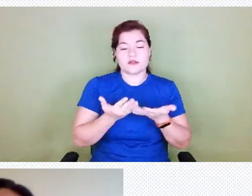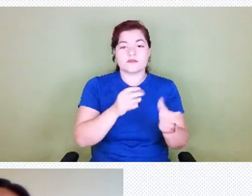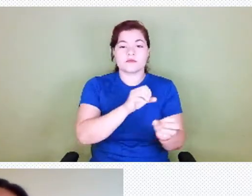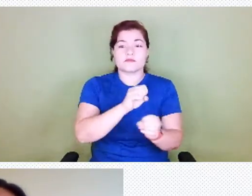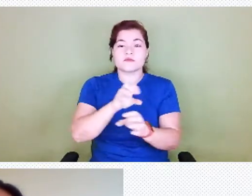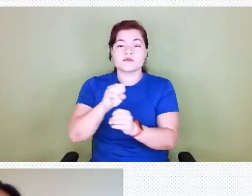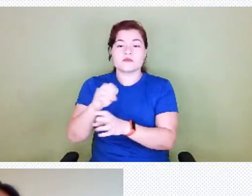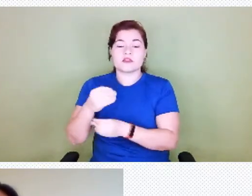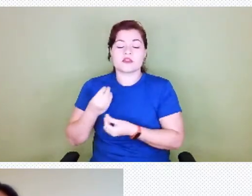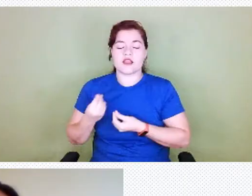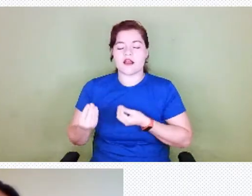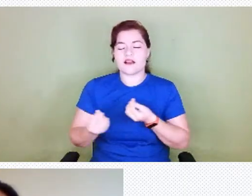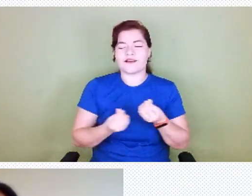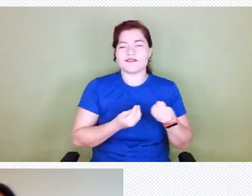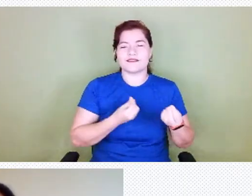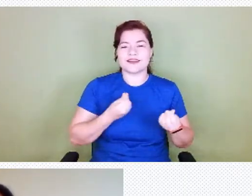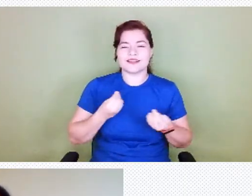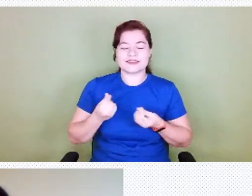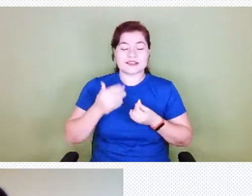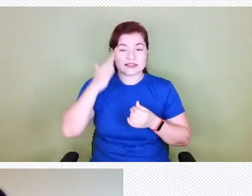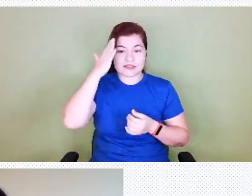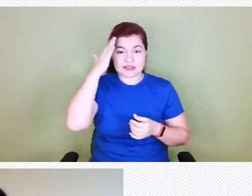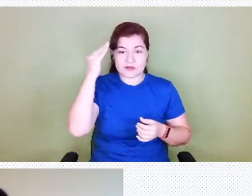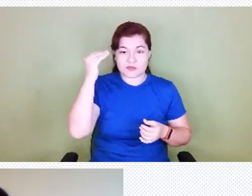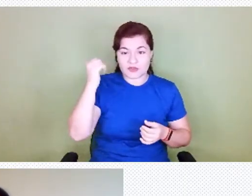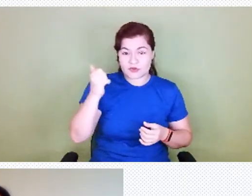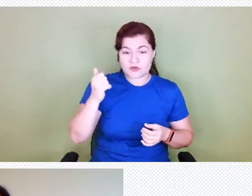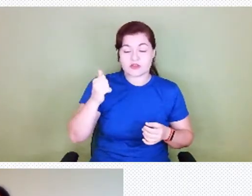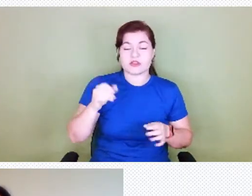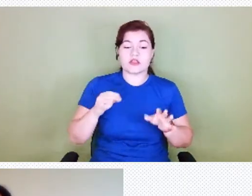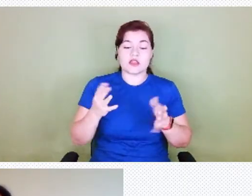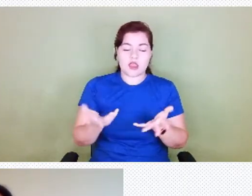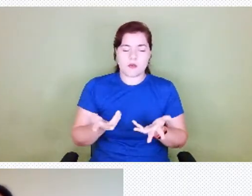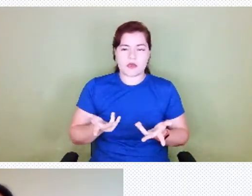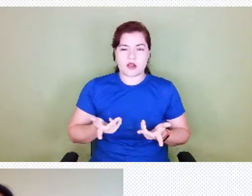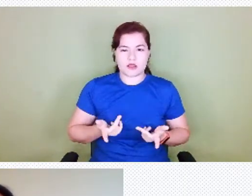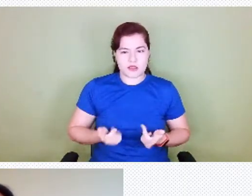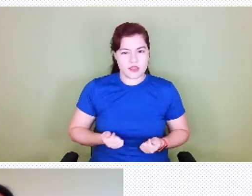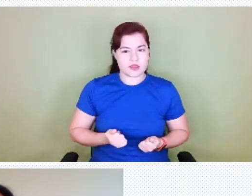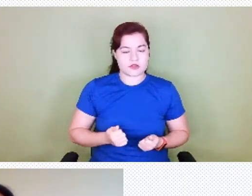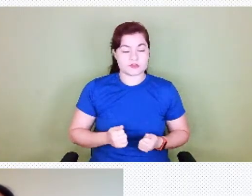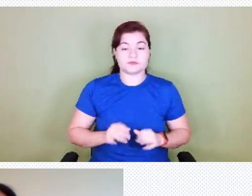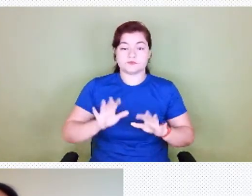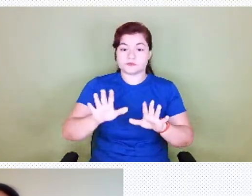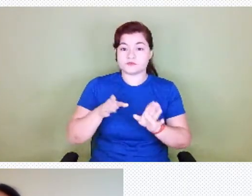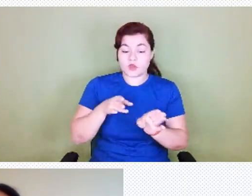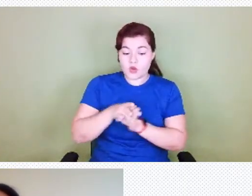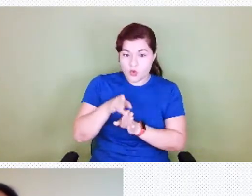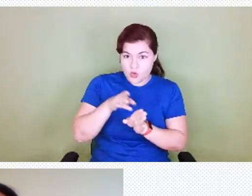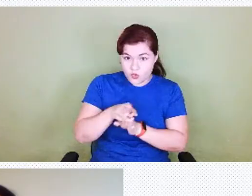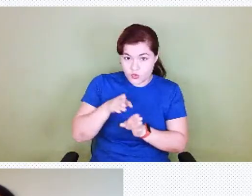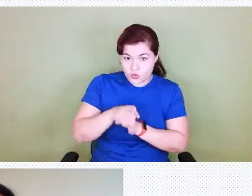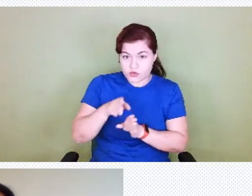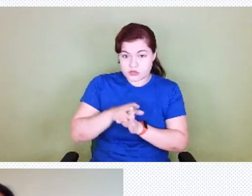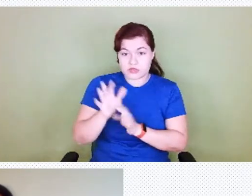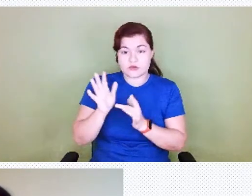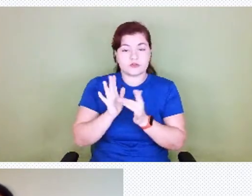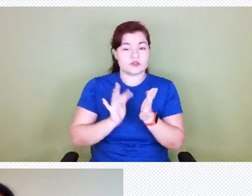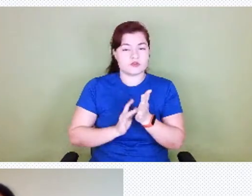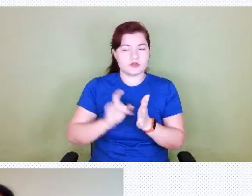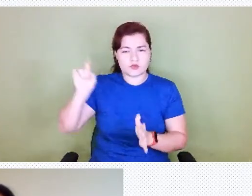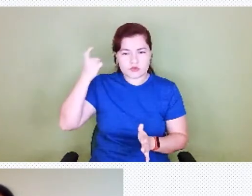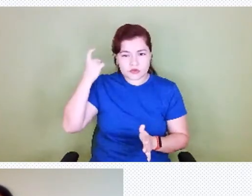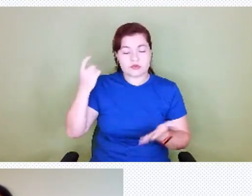com destreza e habilidade rara. E os seus conselhos eram e são